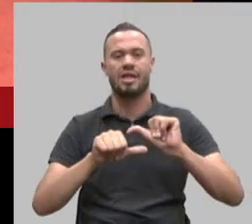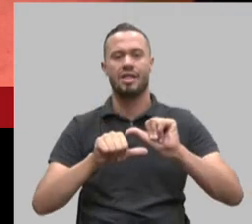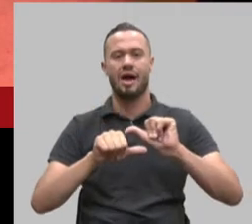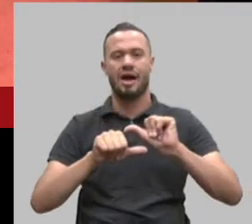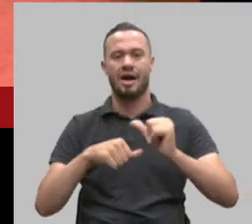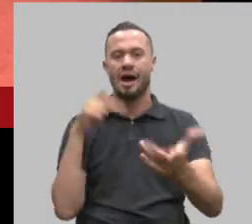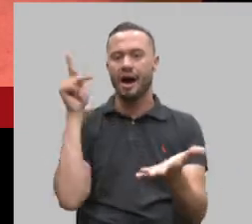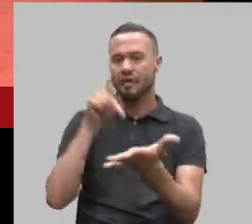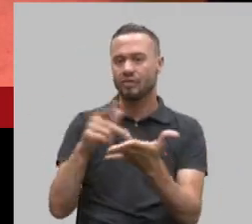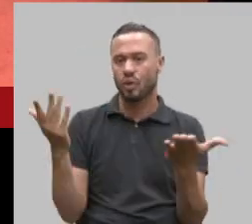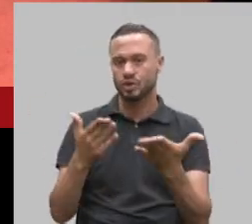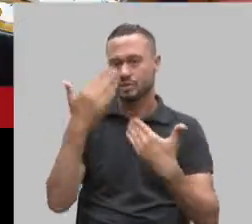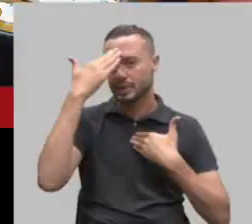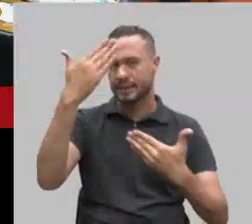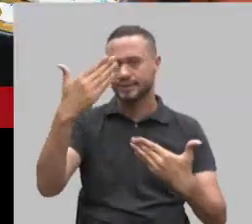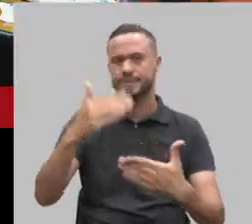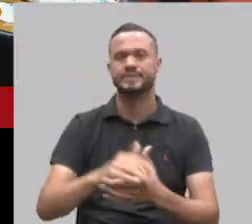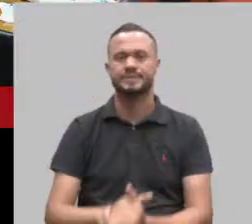atualmente